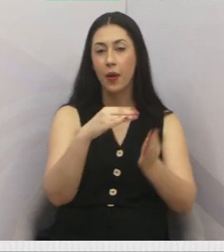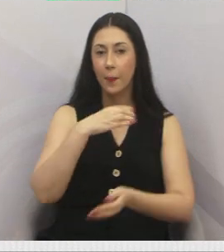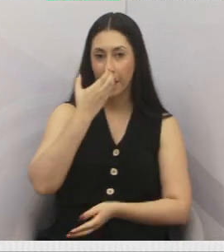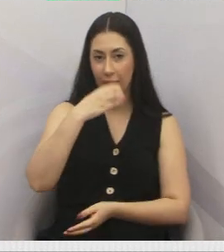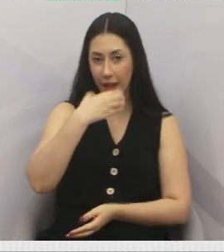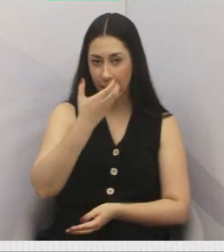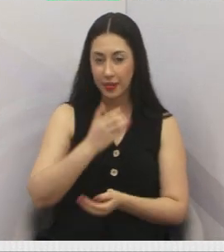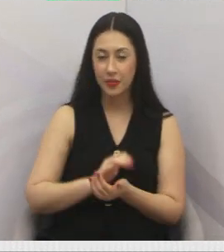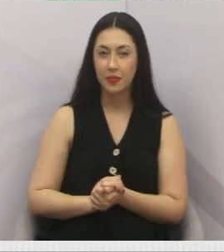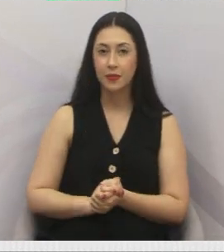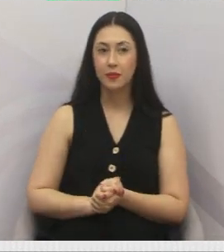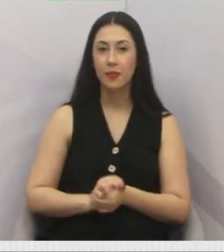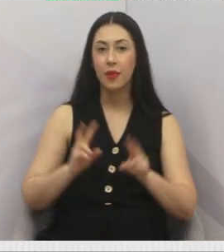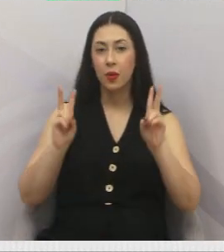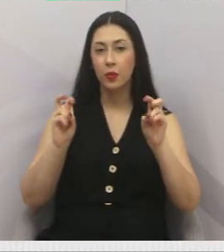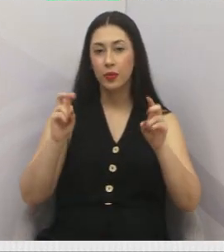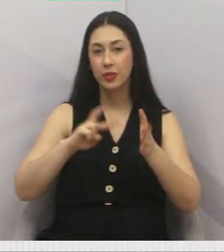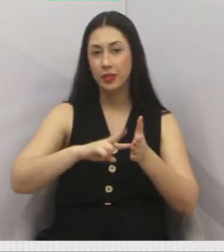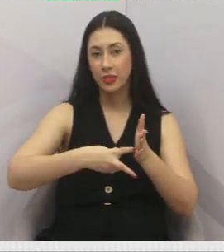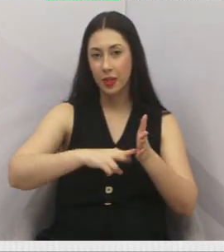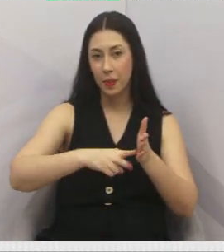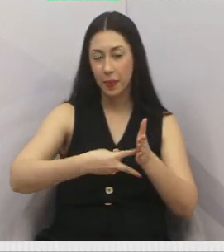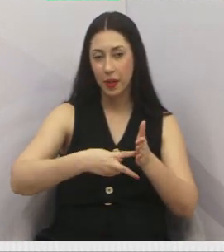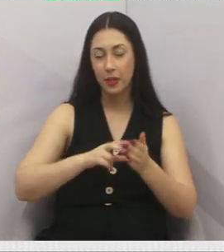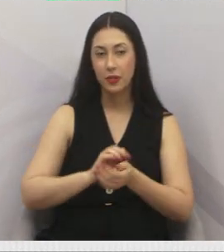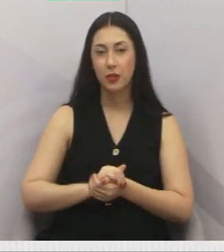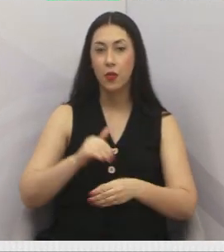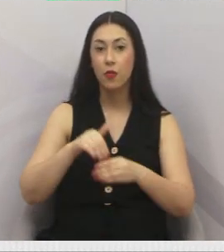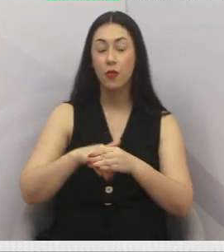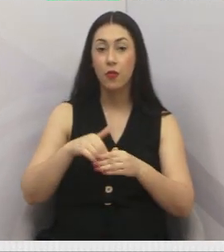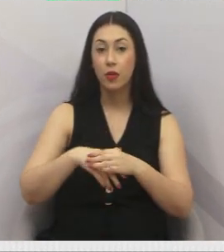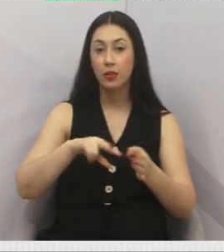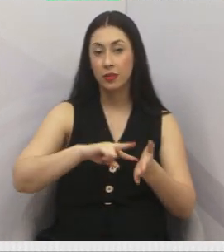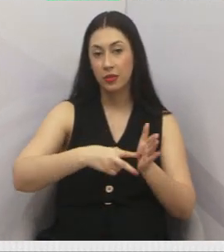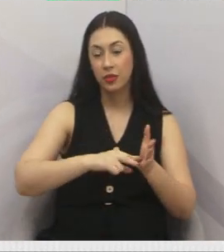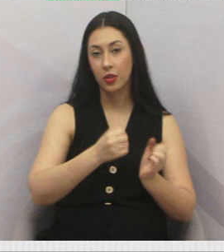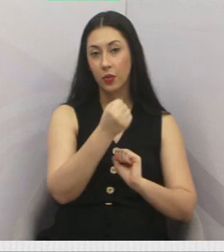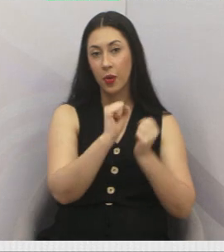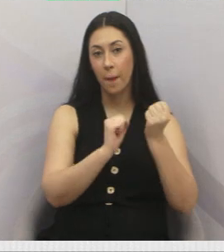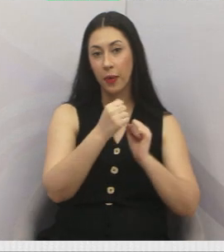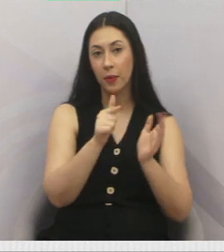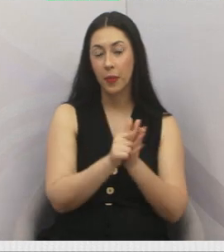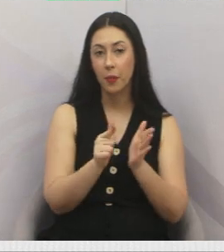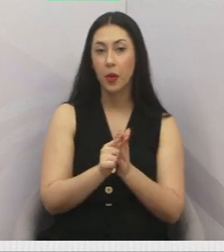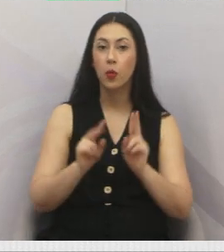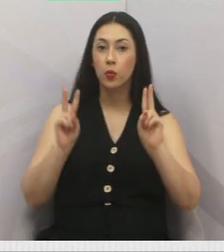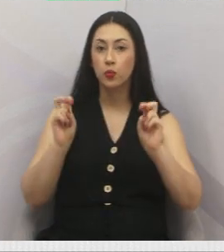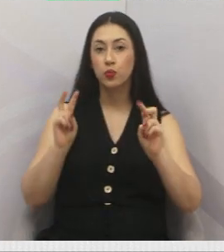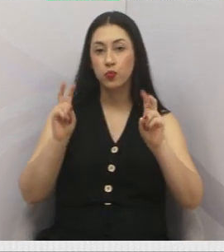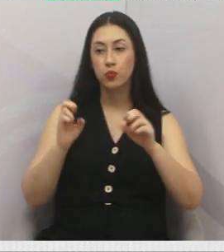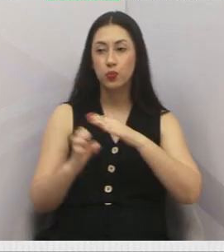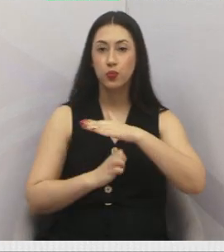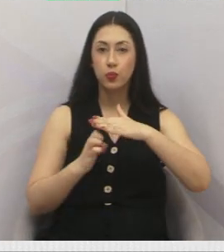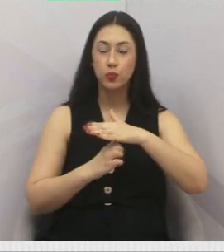Holanda. Segmento entidades de classe sindical. Um voto para sindicatos papeleiros. Segmento empresas e entidades